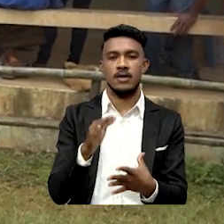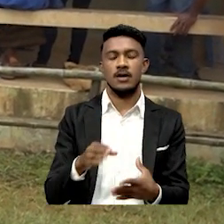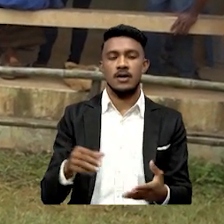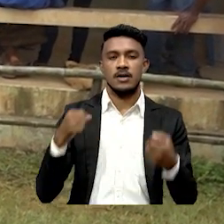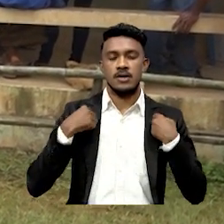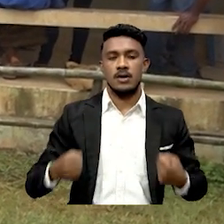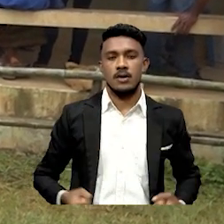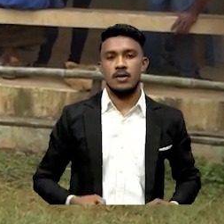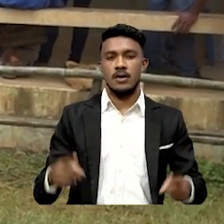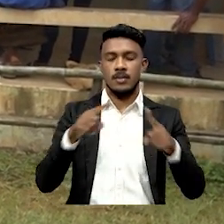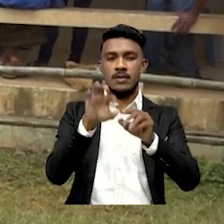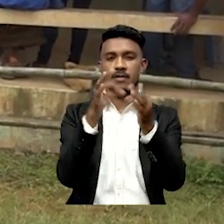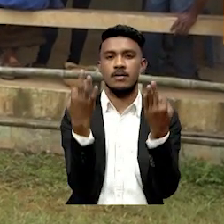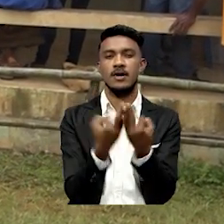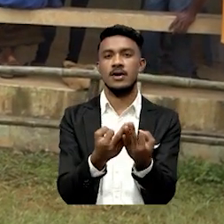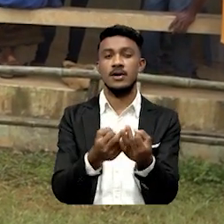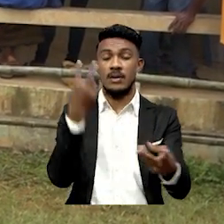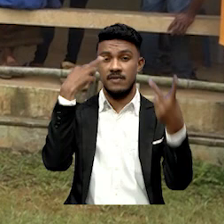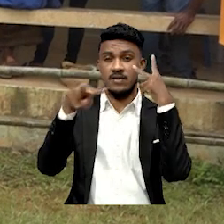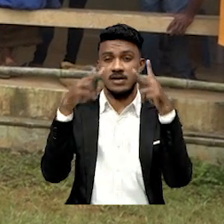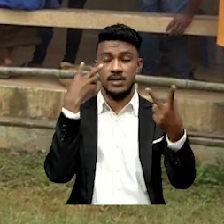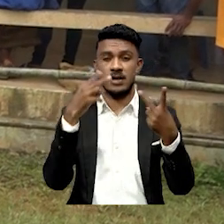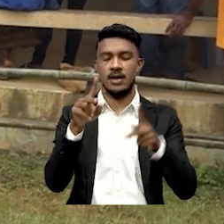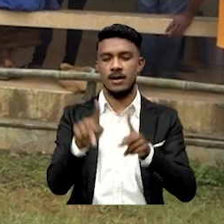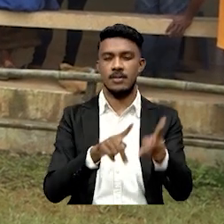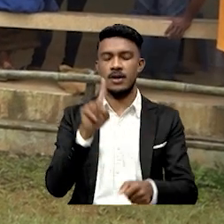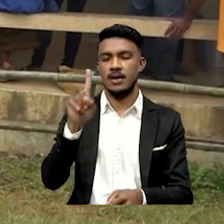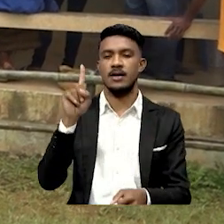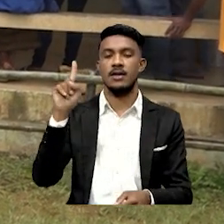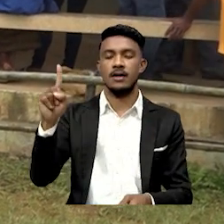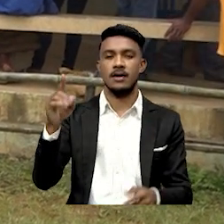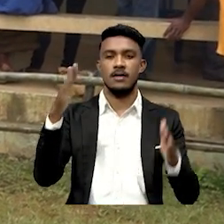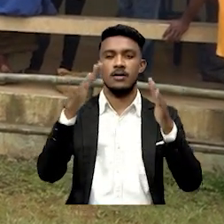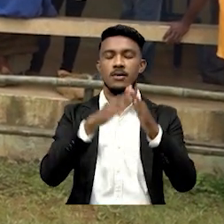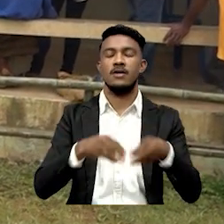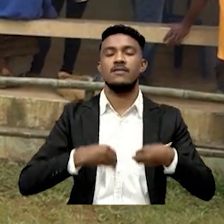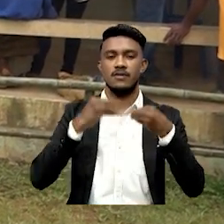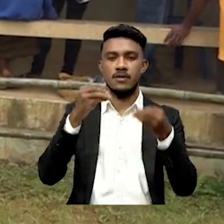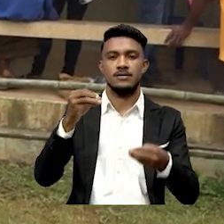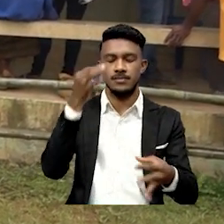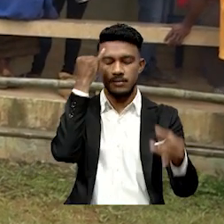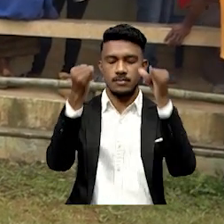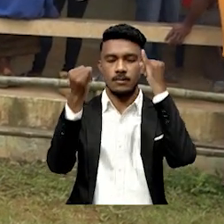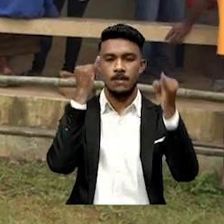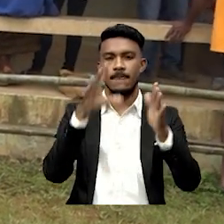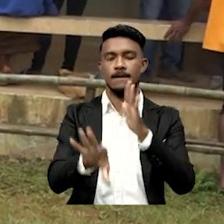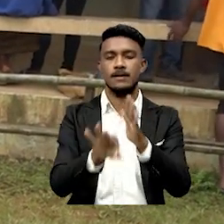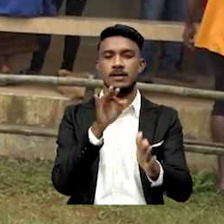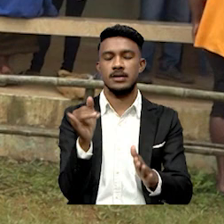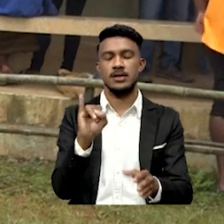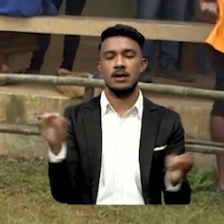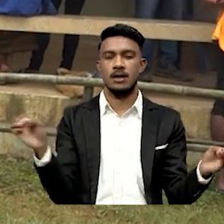familia digita idiak ne uma idne uma atu fo informasaun atu hetan sirane bela la